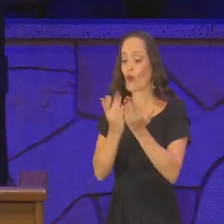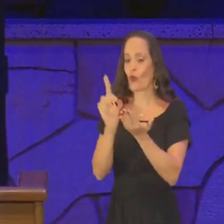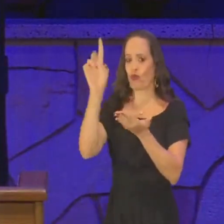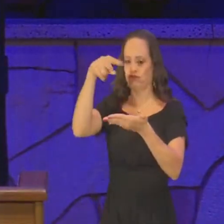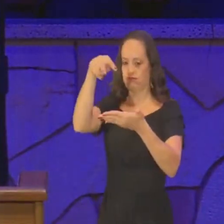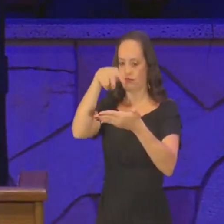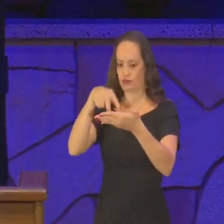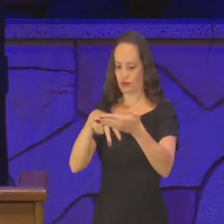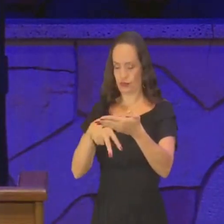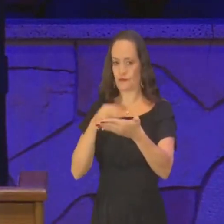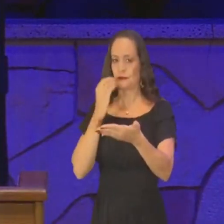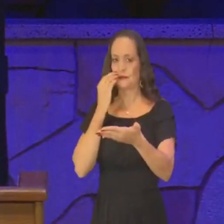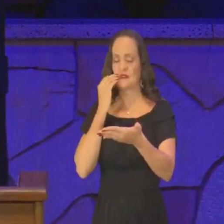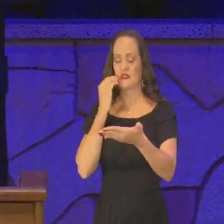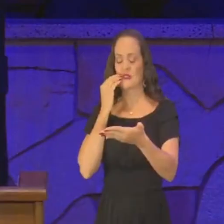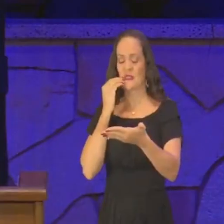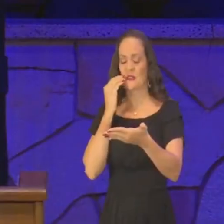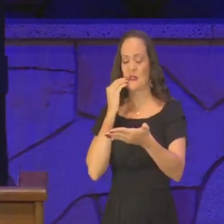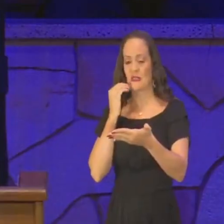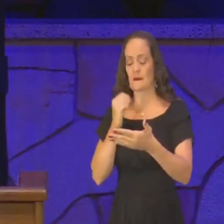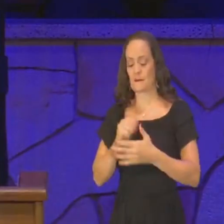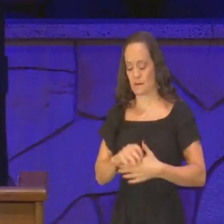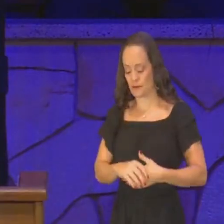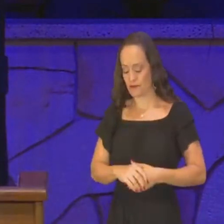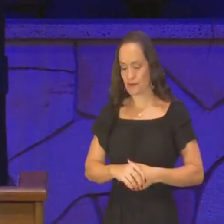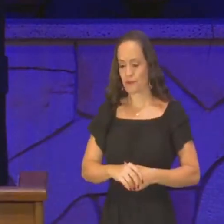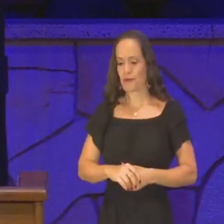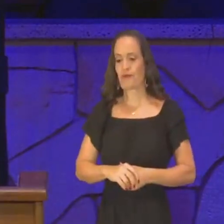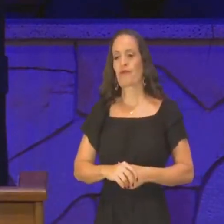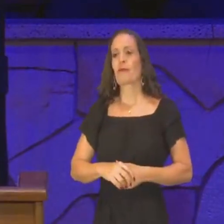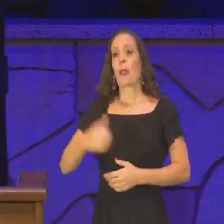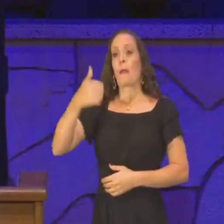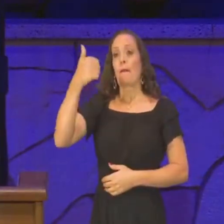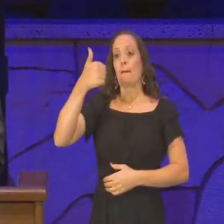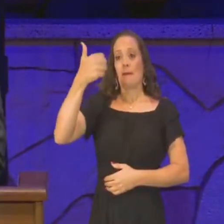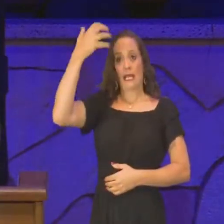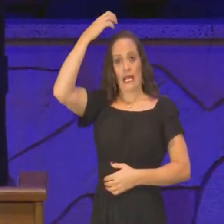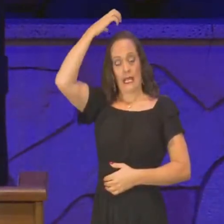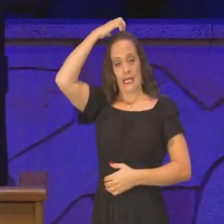acompanhe a leitura na sua Bíblia, 1 Reis,